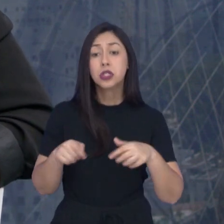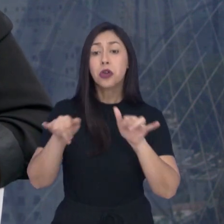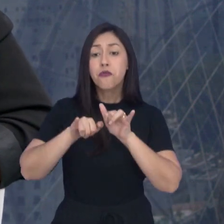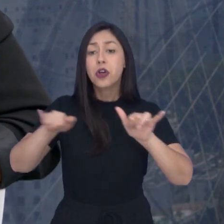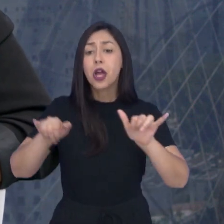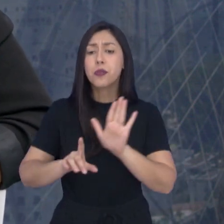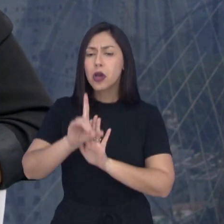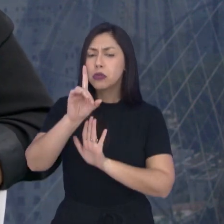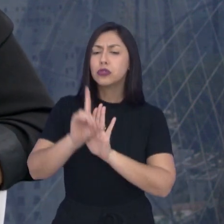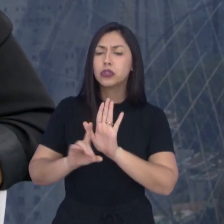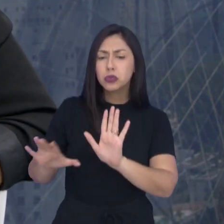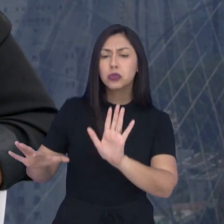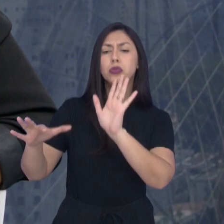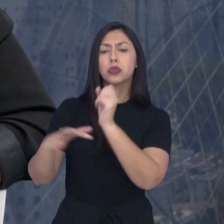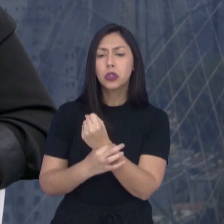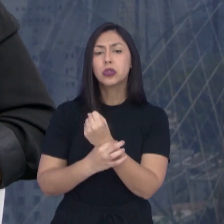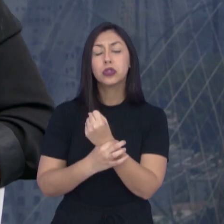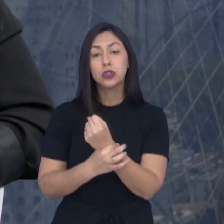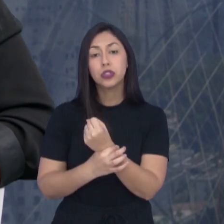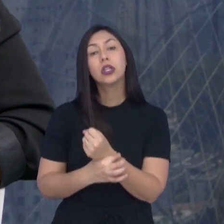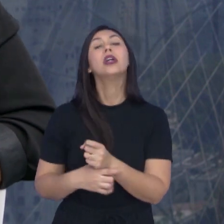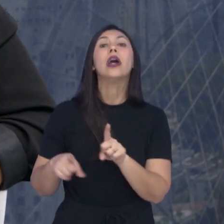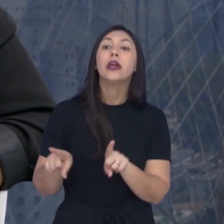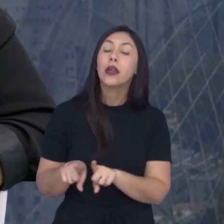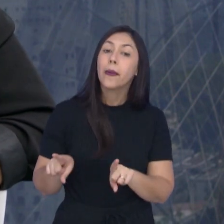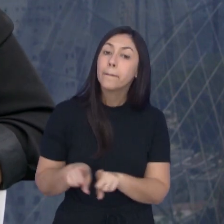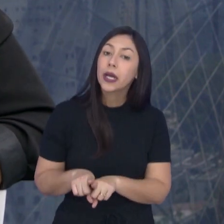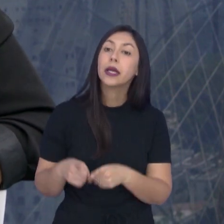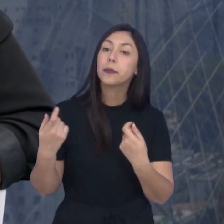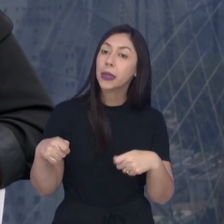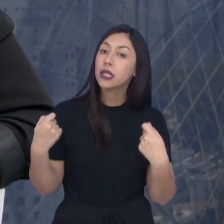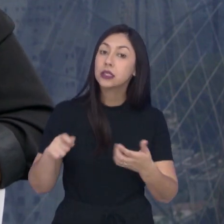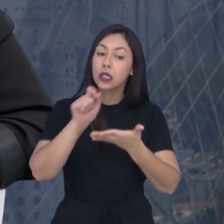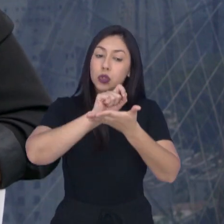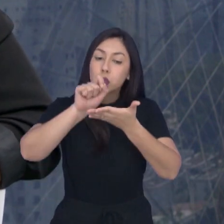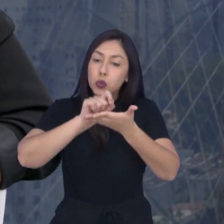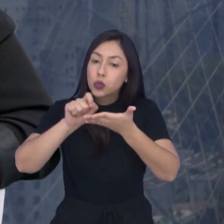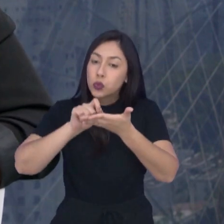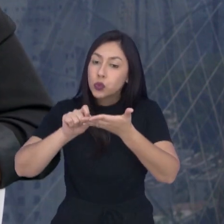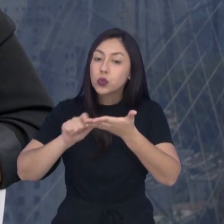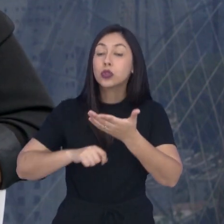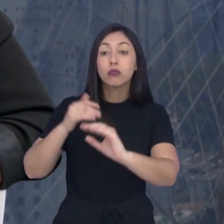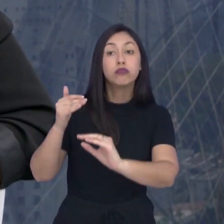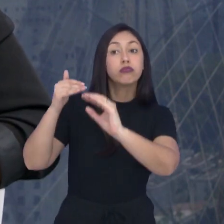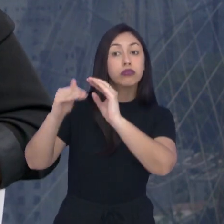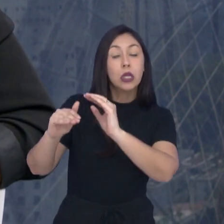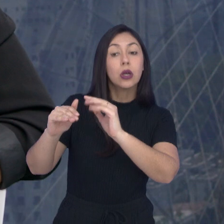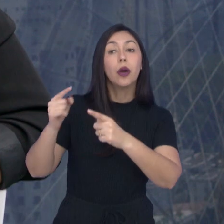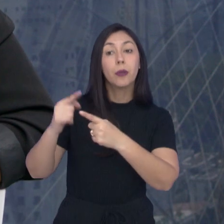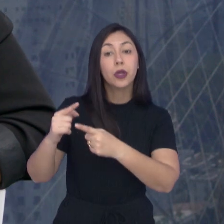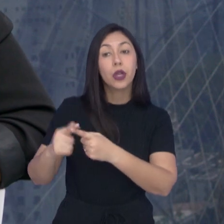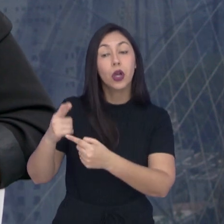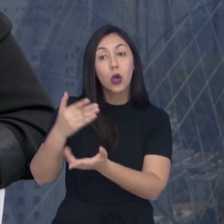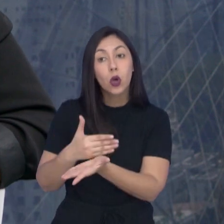seu direito. Comunique à empresa a sua gestação e, preferencialmente, faça por escrito. Comunique a gestação, que é a partir desse momento que começa a